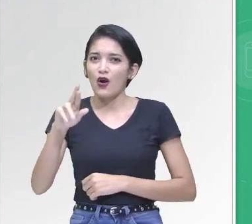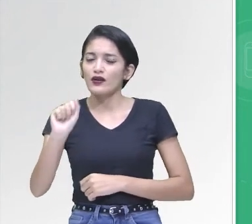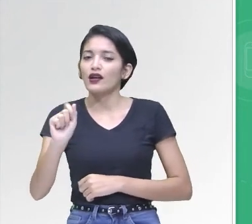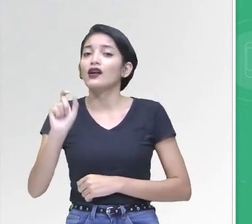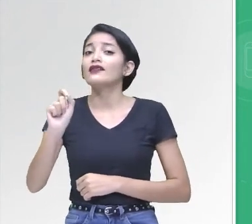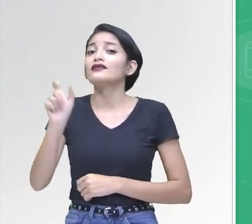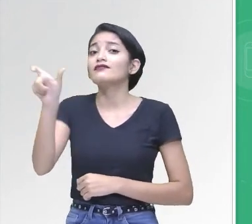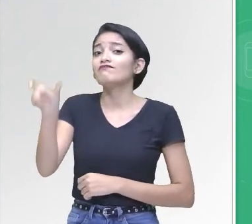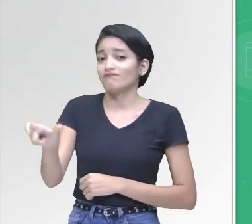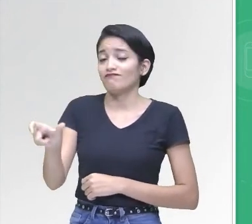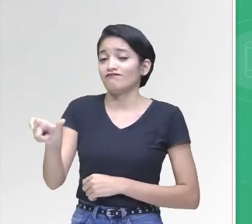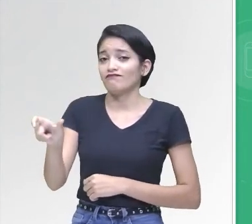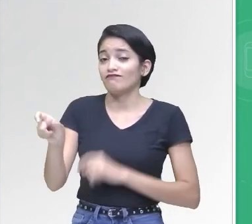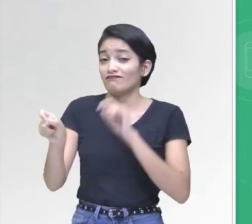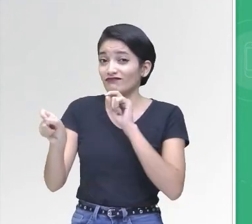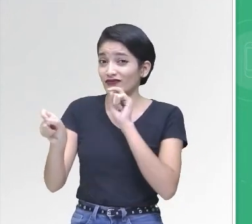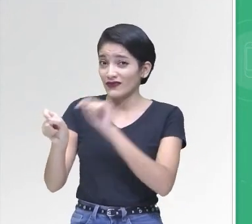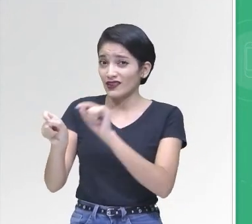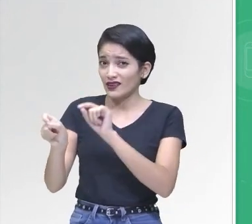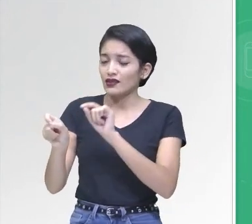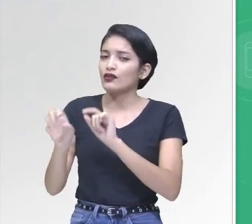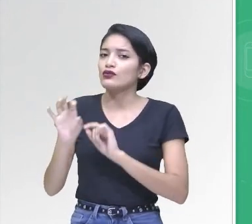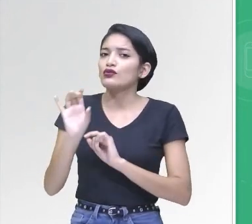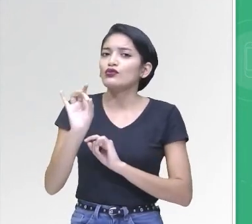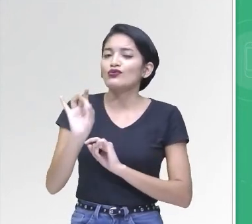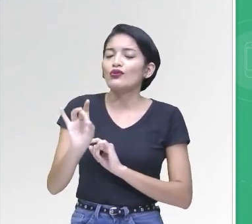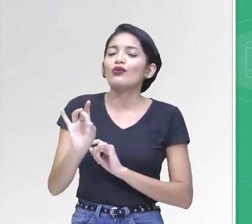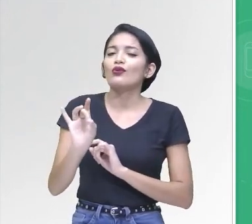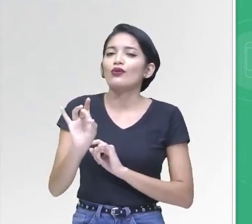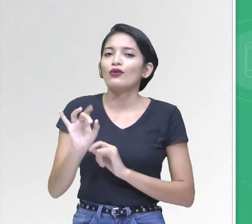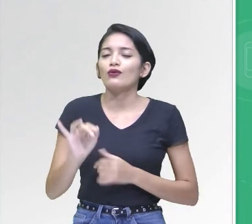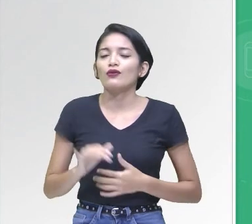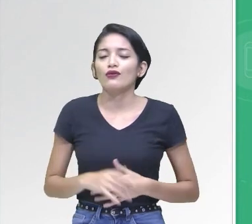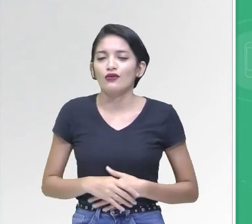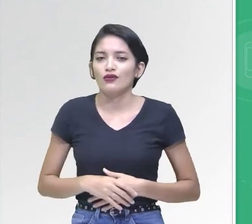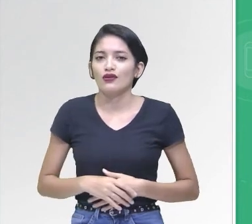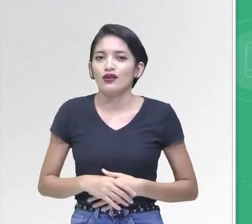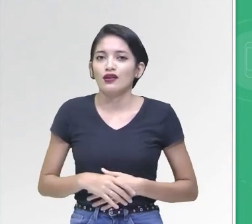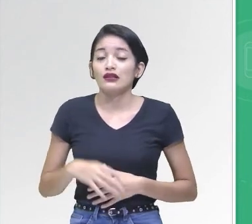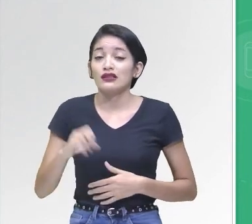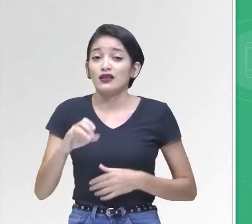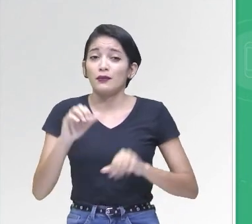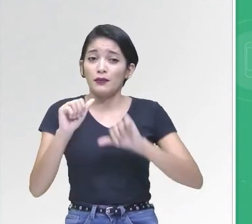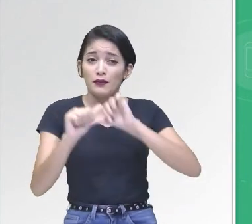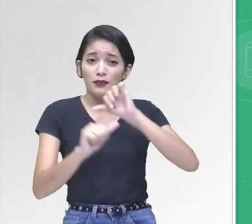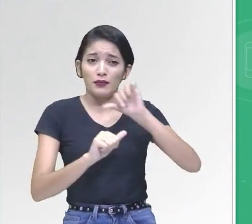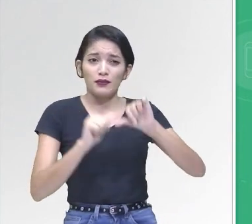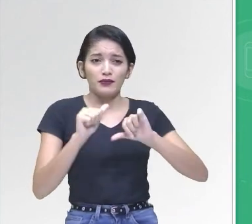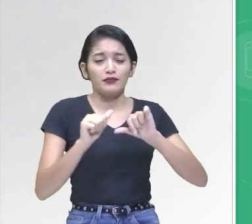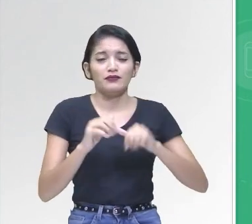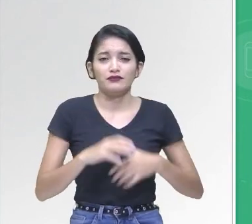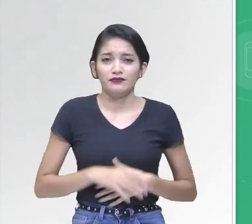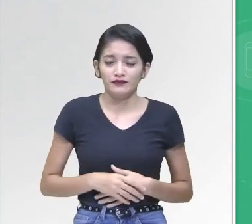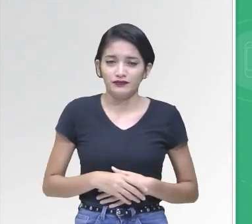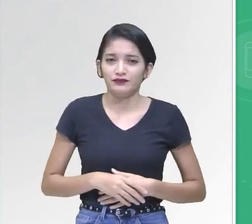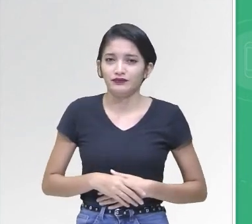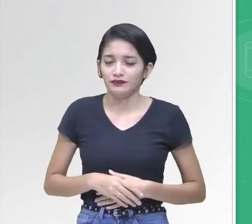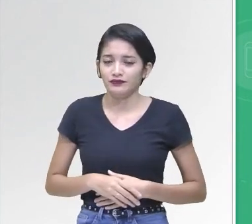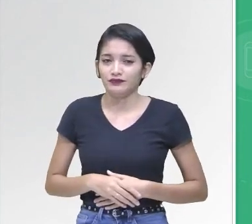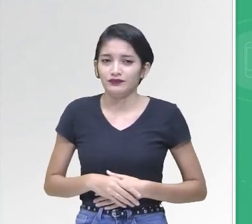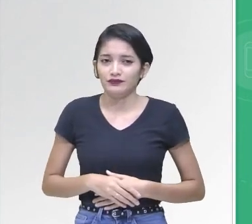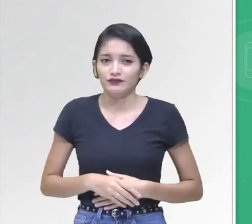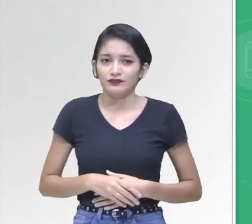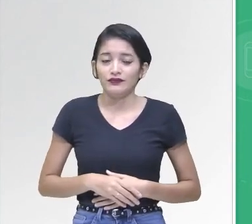alguém. Esse alguém, eu só posso, né? Se eu for trocar isso aqui pelo pronome pessoal, eu estou falando